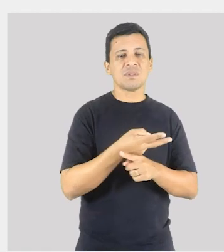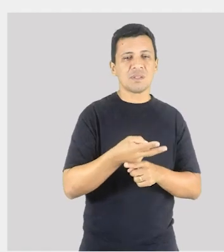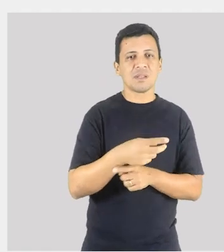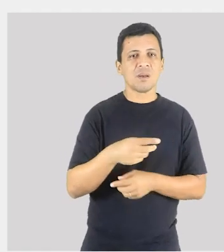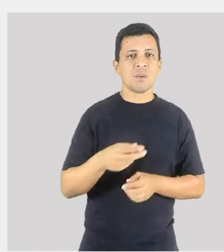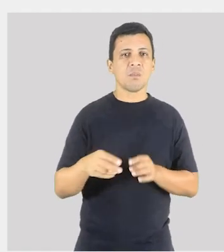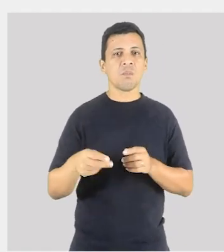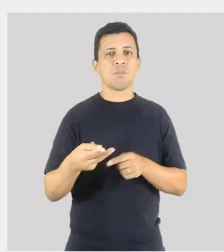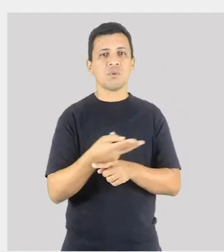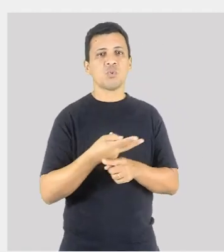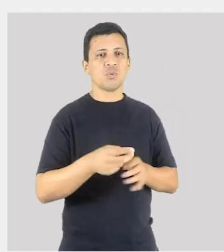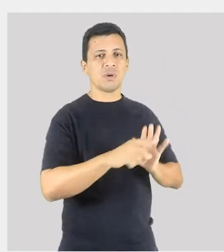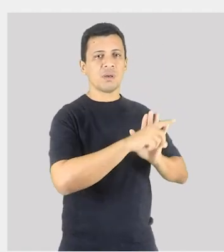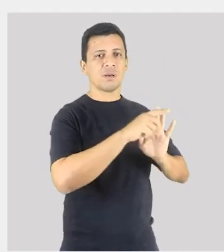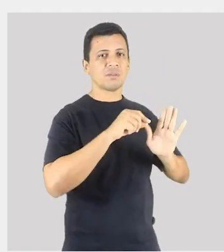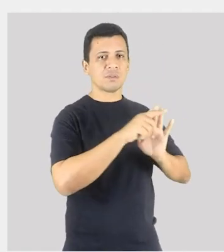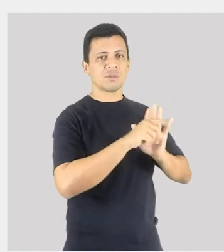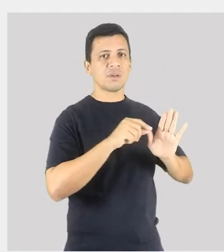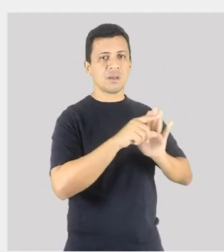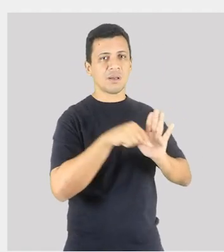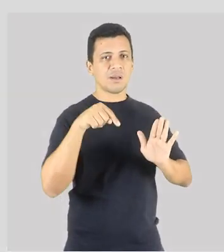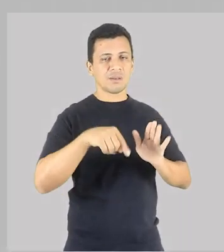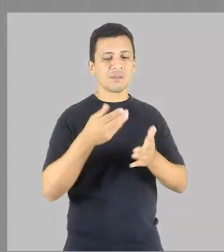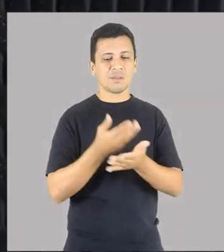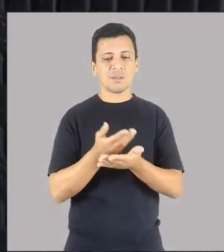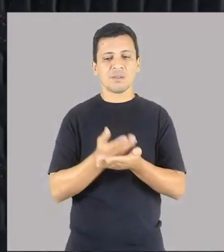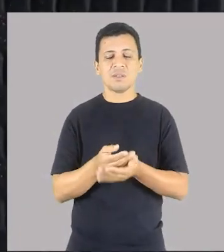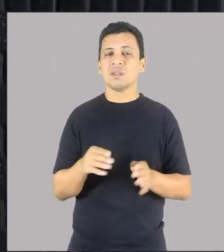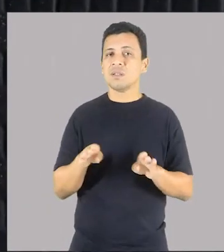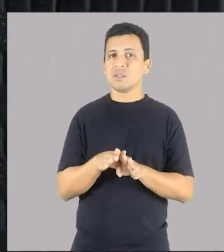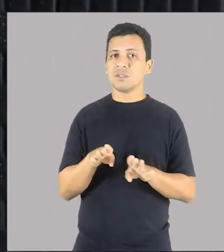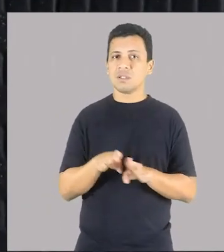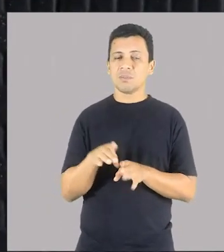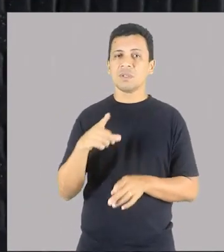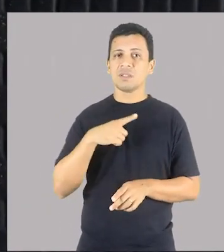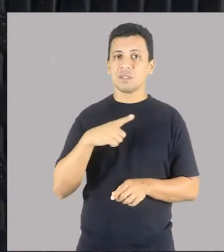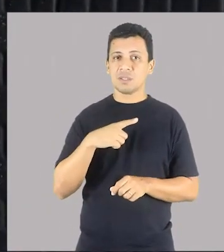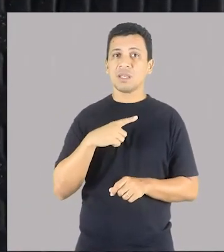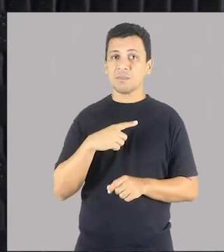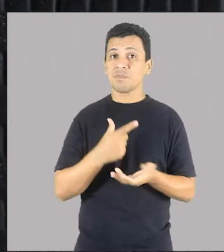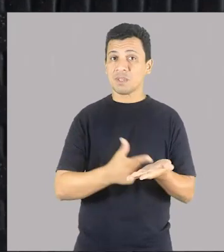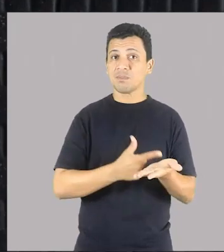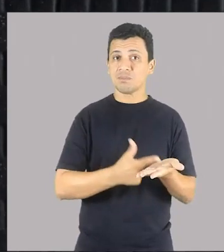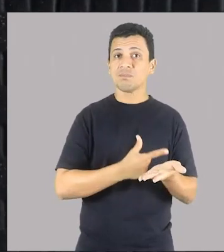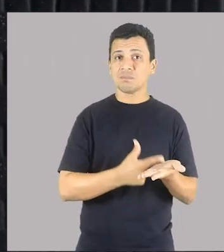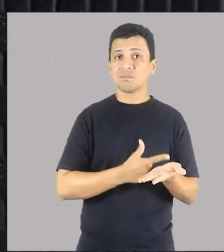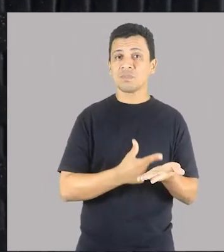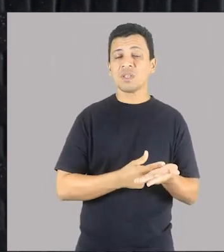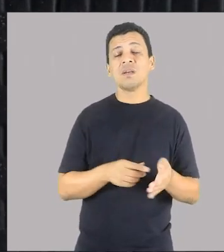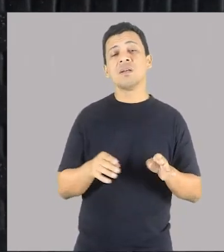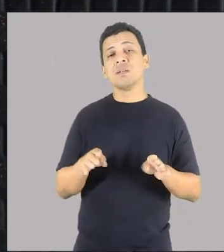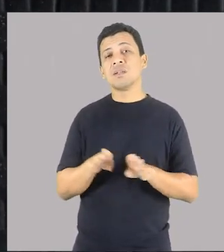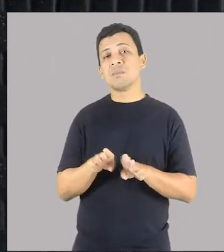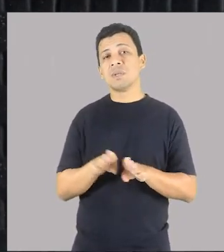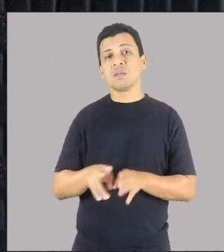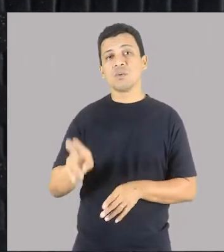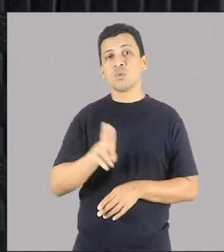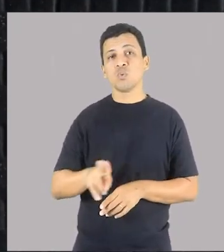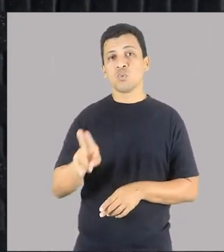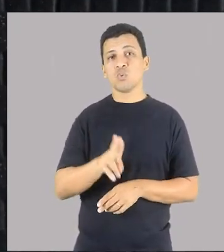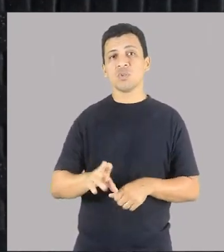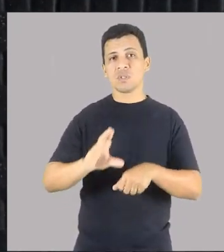citados nas nossas aulas. Temos também eles dispostos na nossa apostila, mas usem a